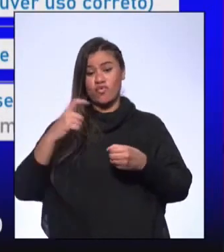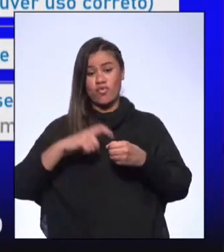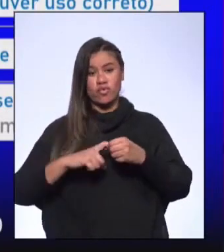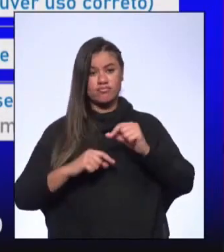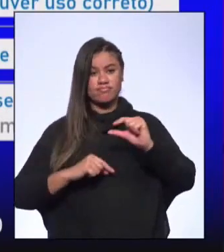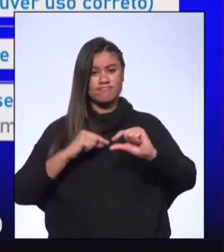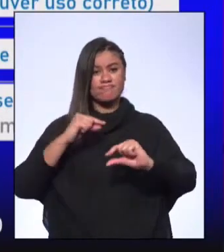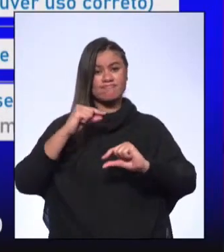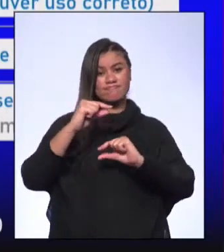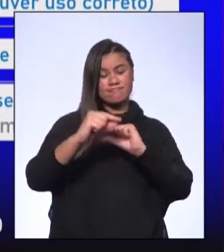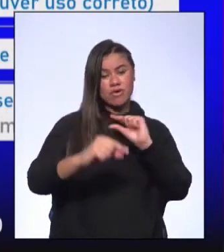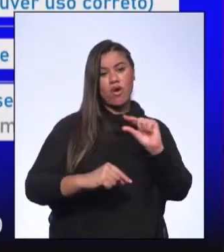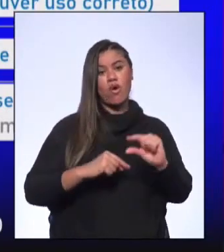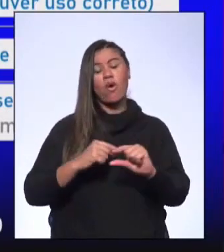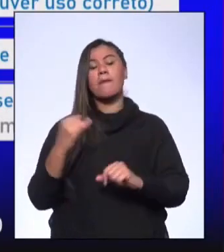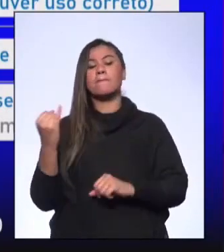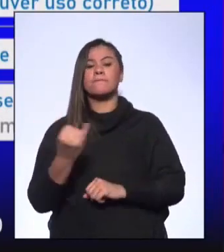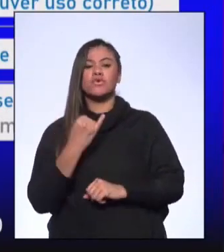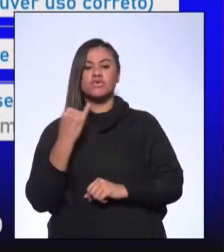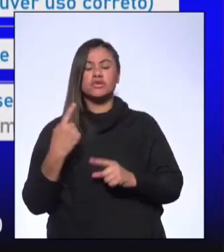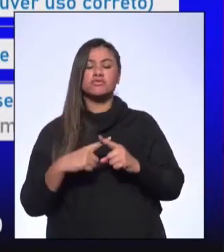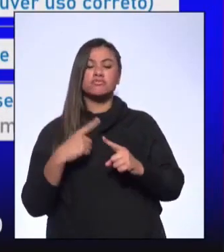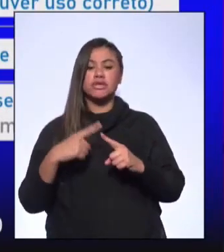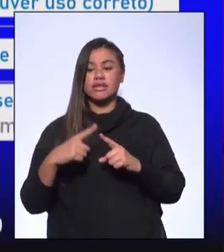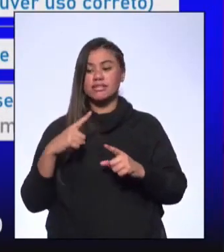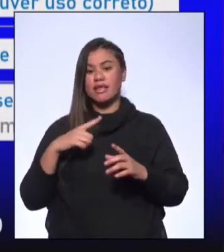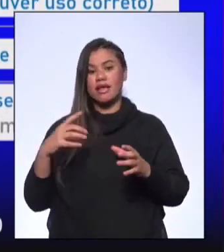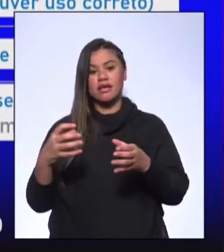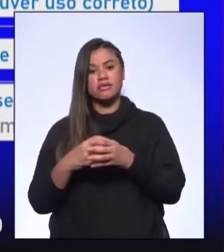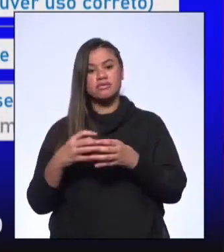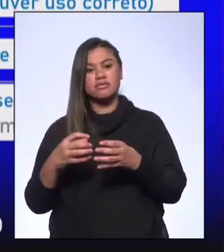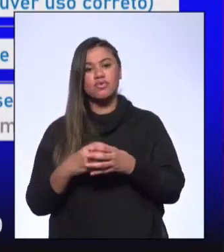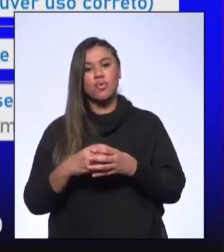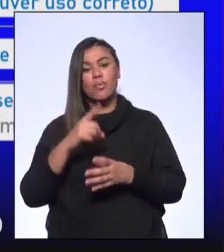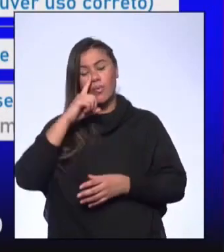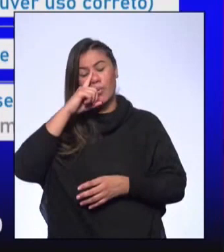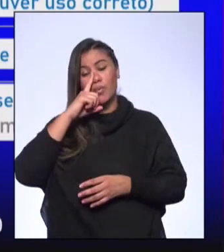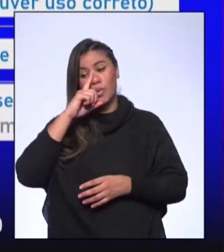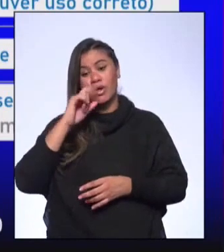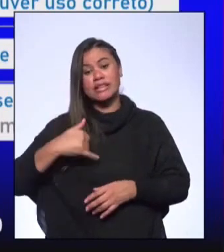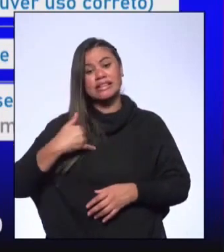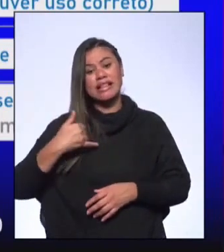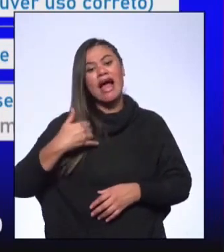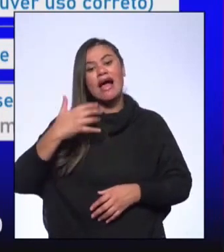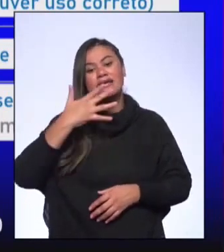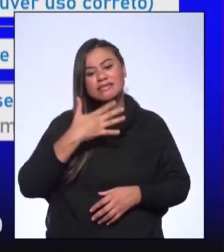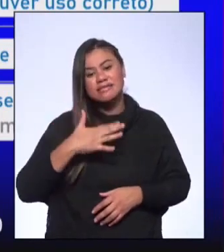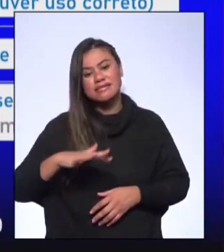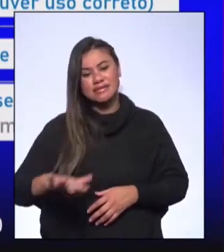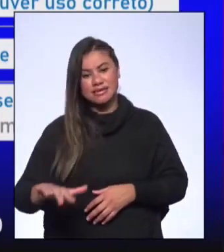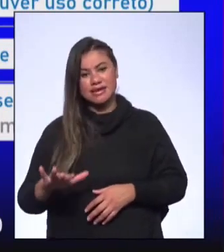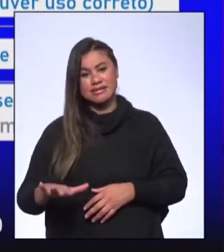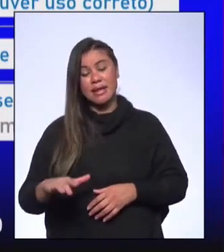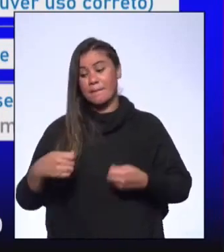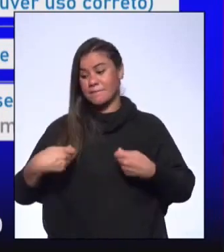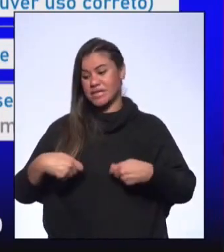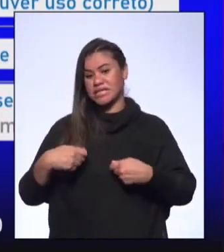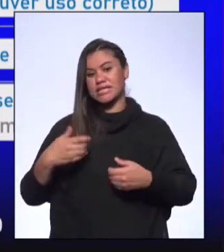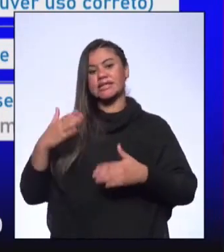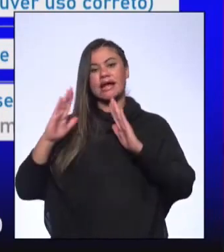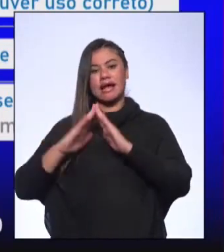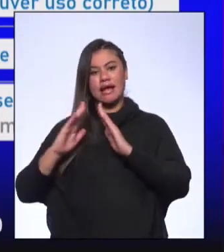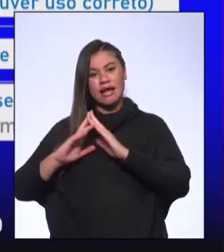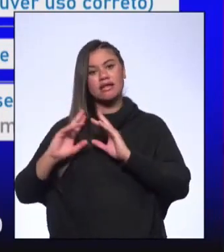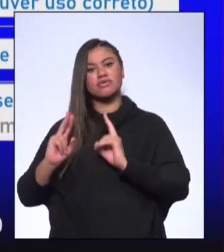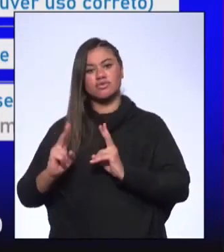há crianças dos grupos de risco que eu citei que devem, vamos dizer, num primeiro momento, serem mantidas em casa. E há que